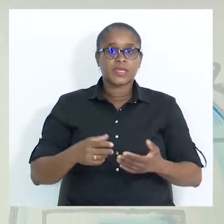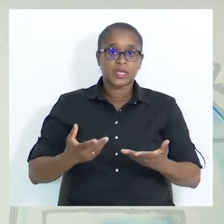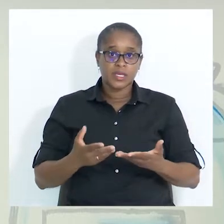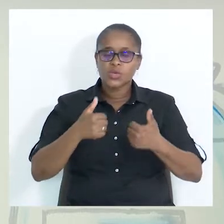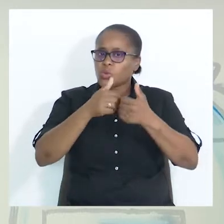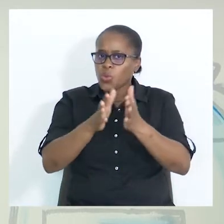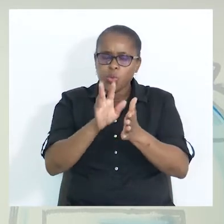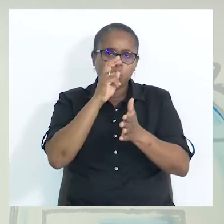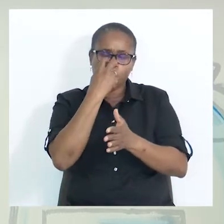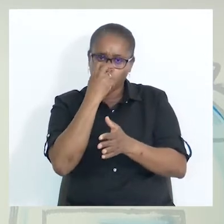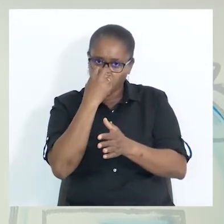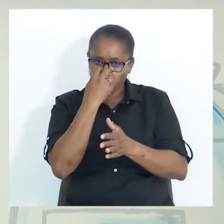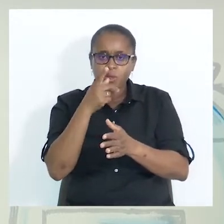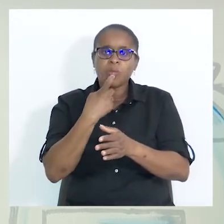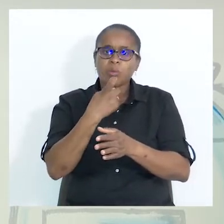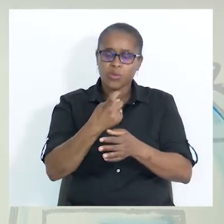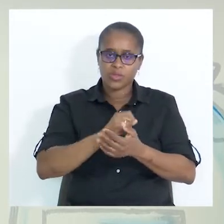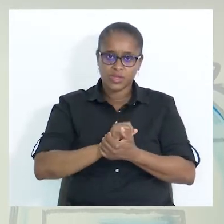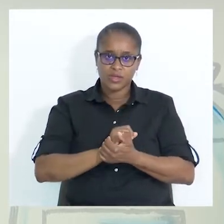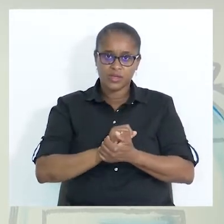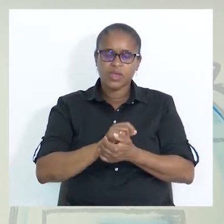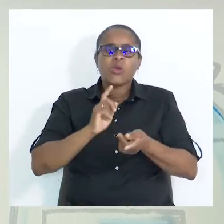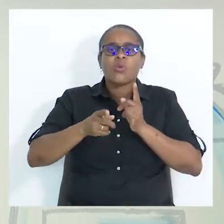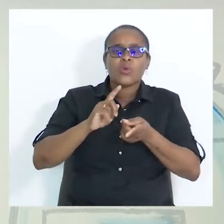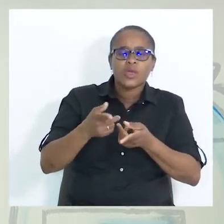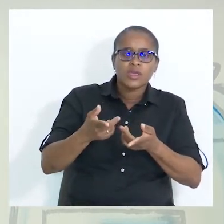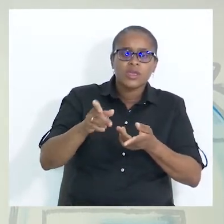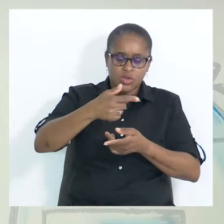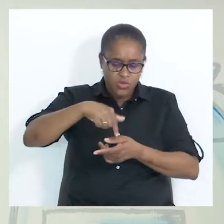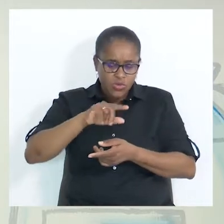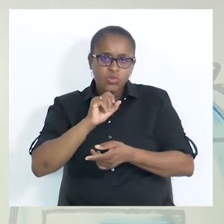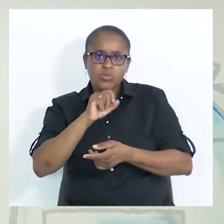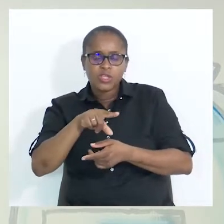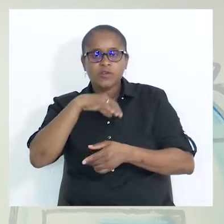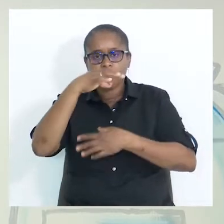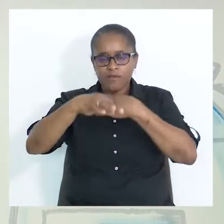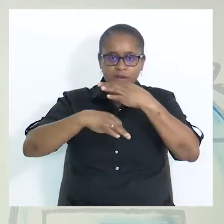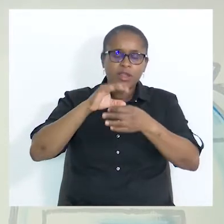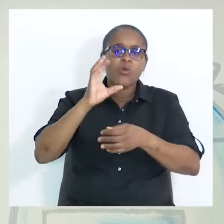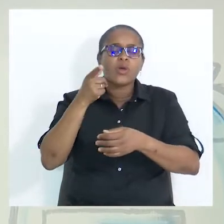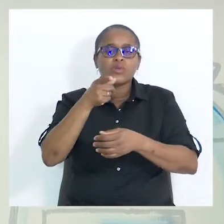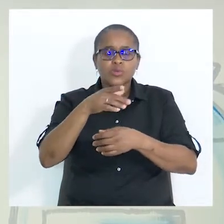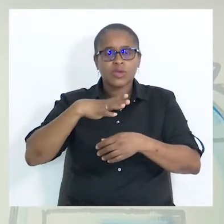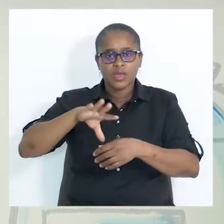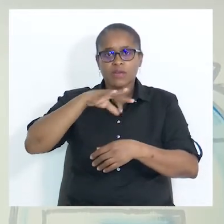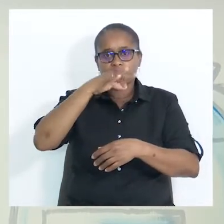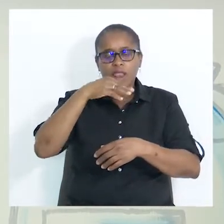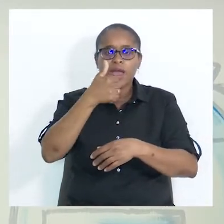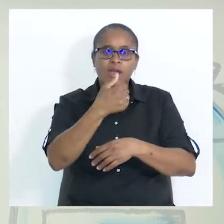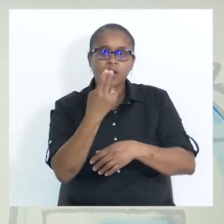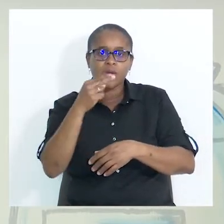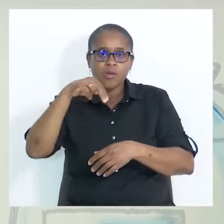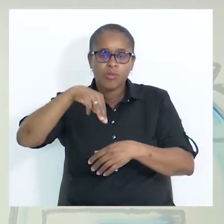E, todo curioso, pergunta: e o que a gente podia falar quando quisesse falar